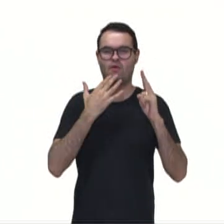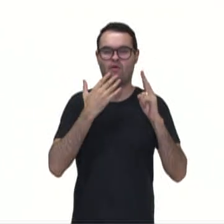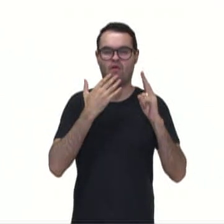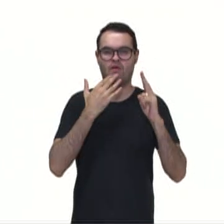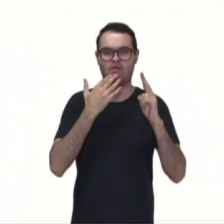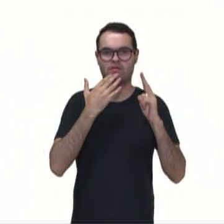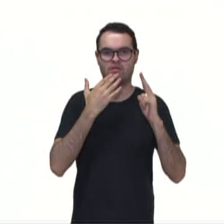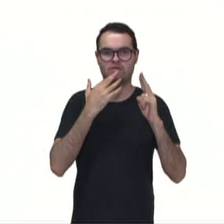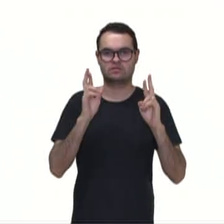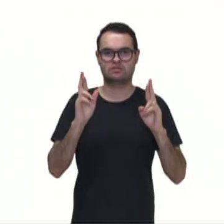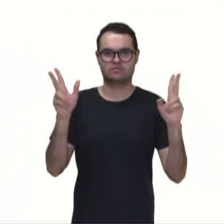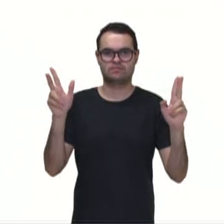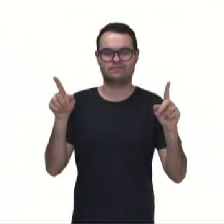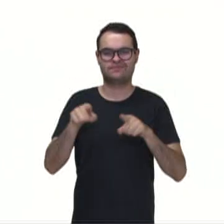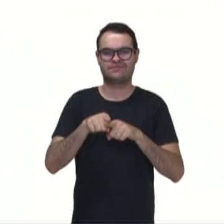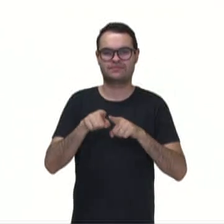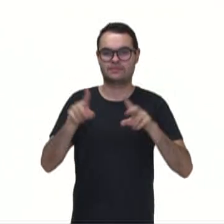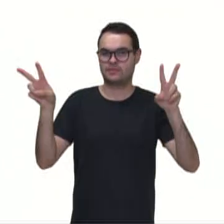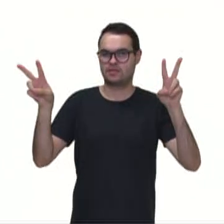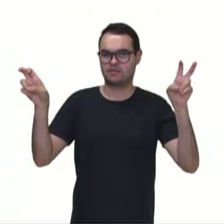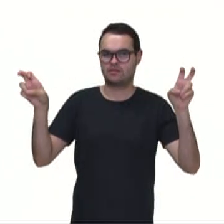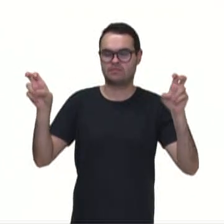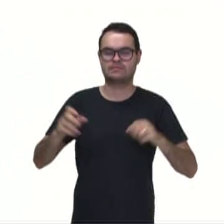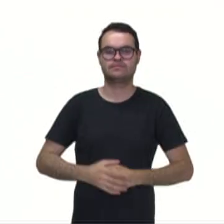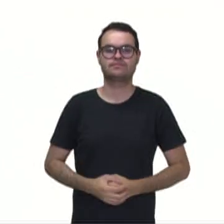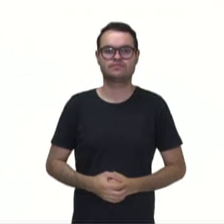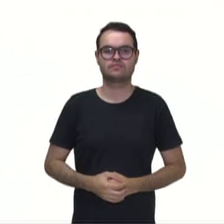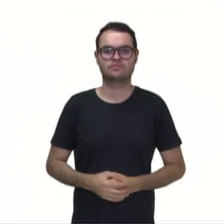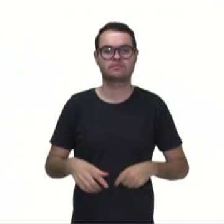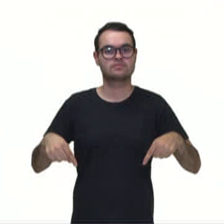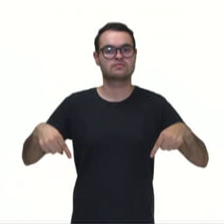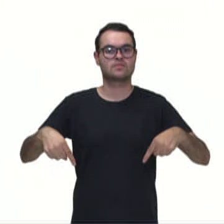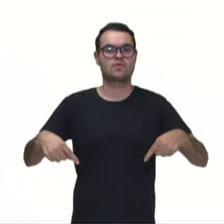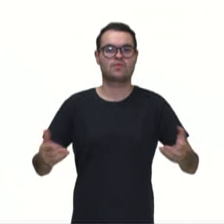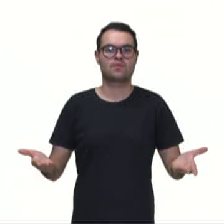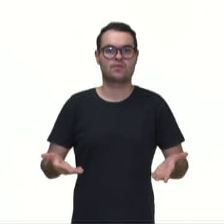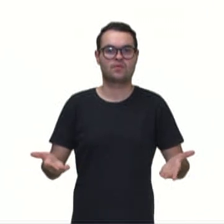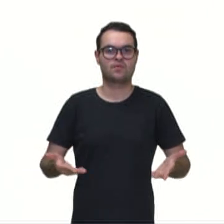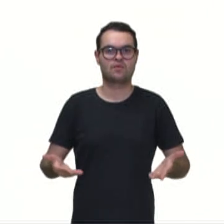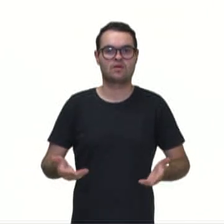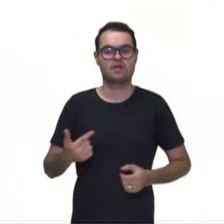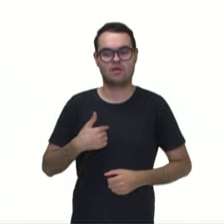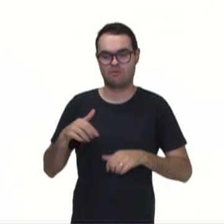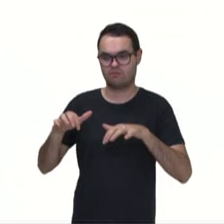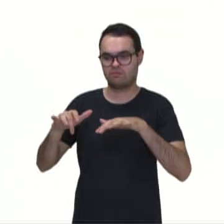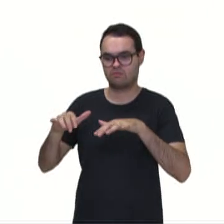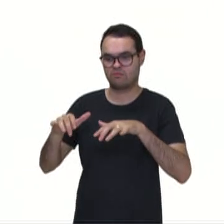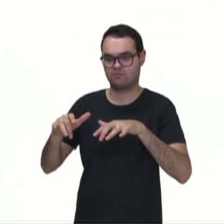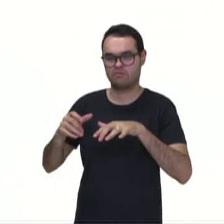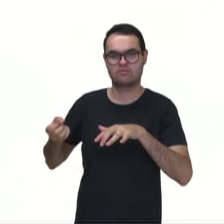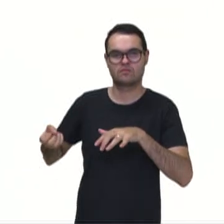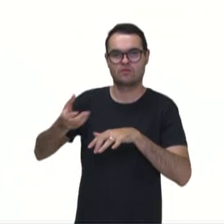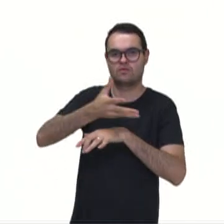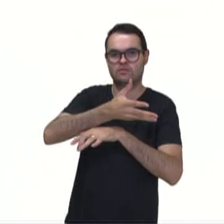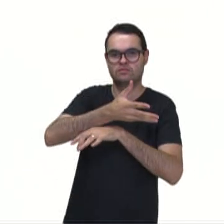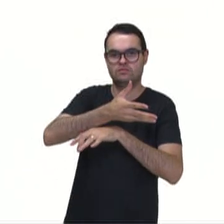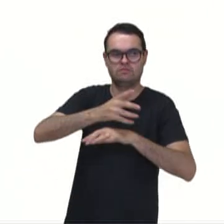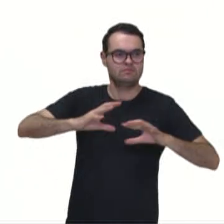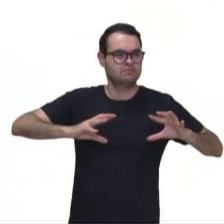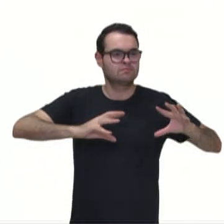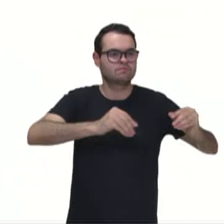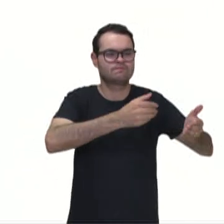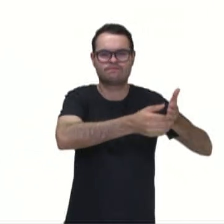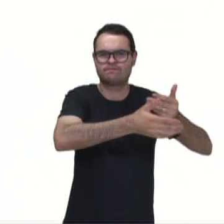em uma cor diferente e entre aspas. Atualmente, estou de computador novo. Fiz o que toda